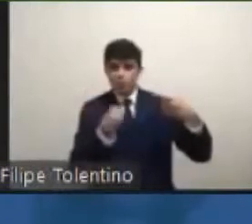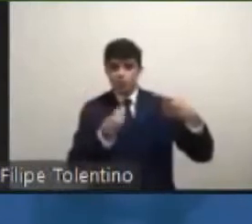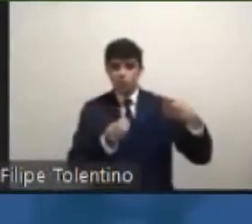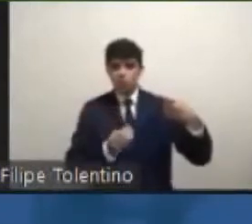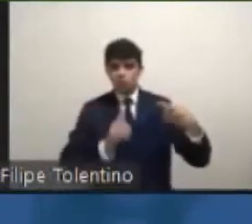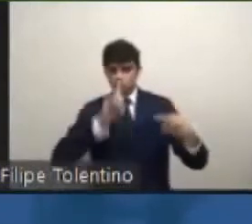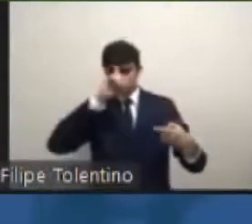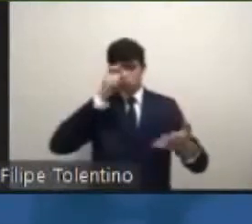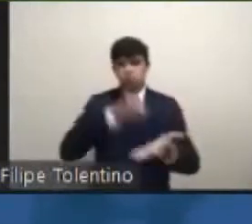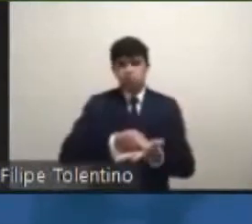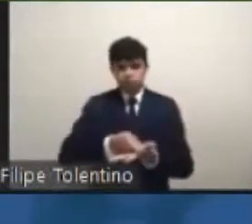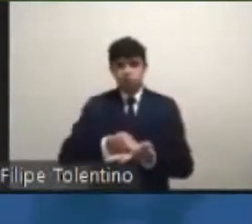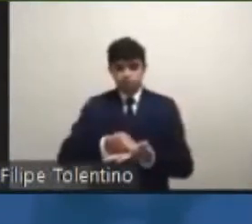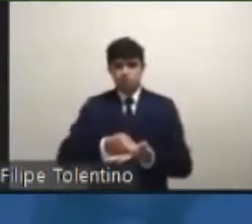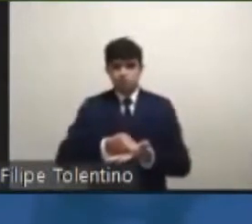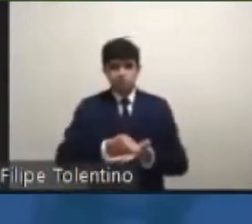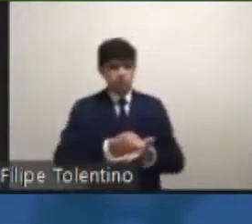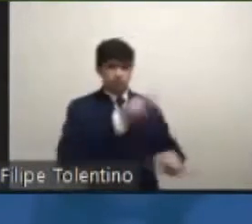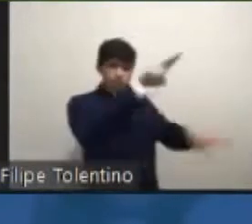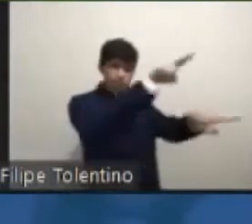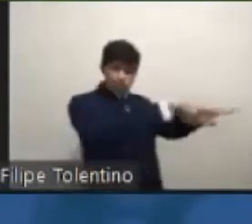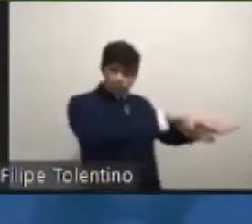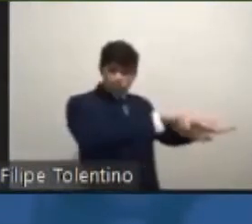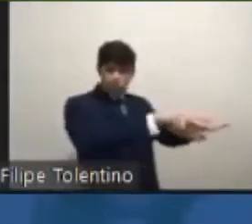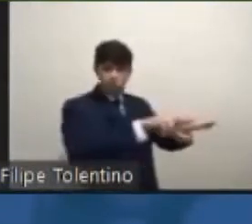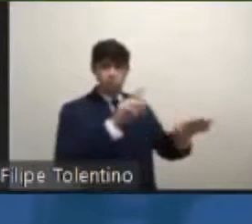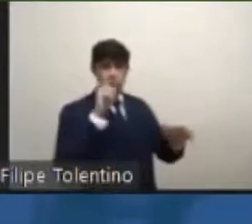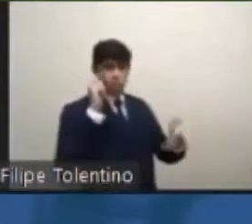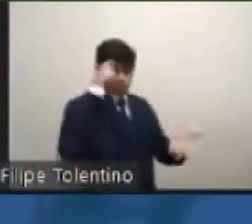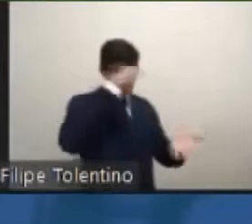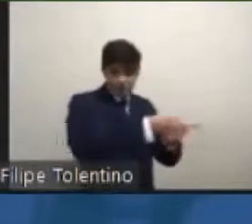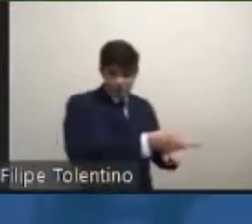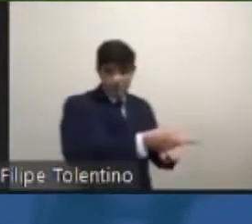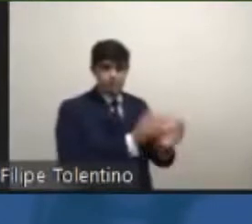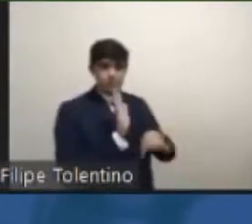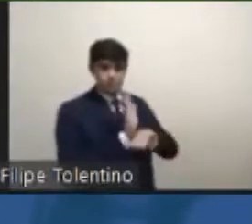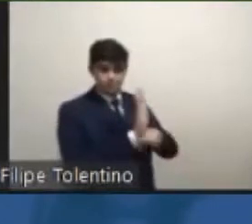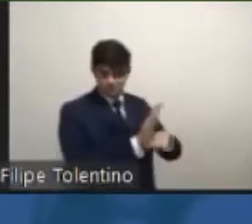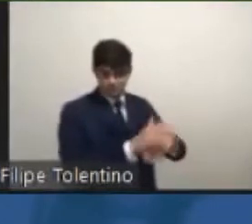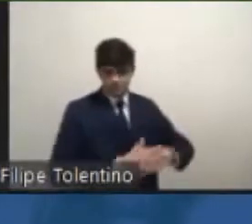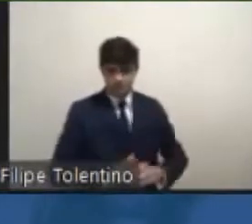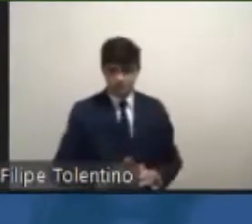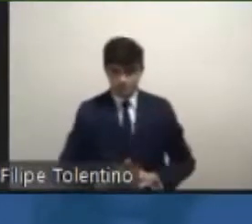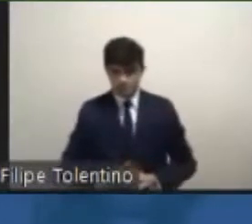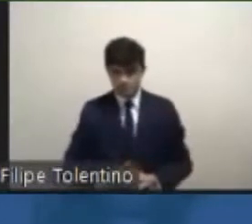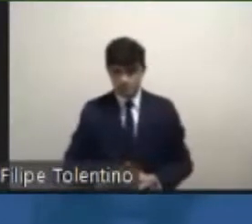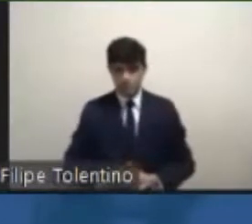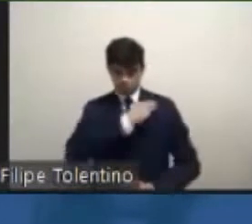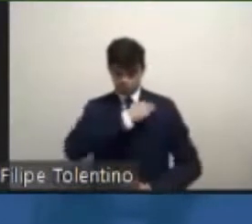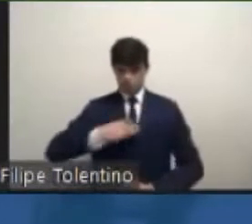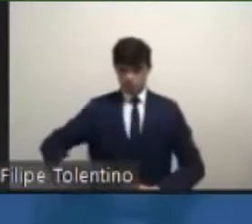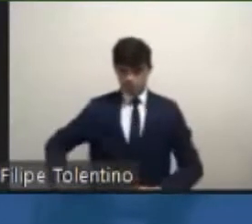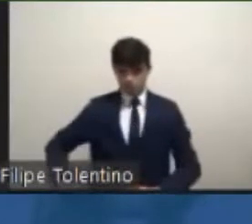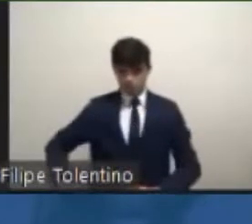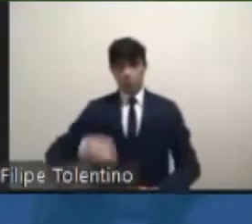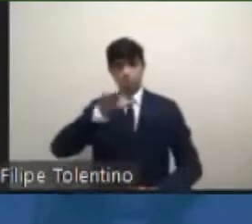desse parecer. O que o ministro Barroso falou quando ele emitiu esse parecer? Temos aí um trecho do parecer onde